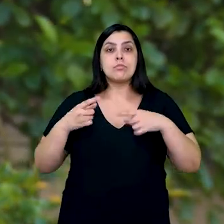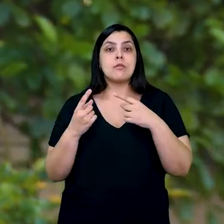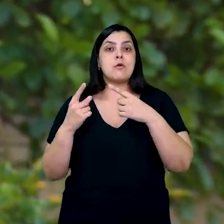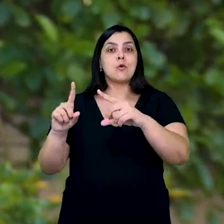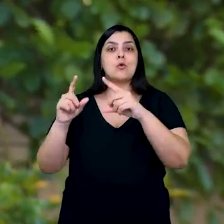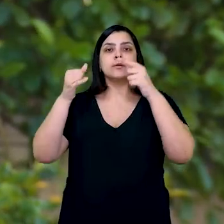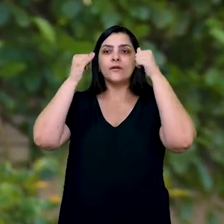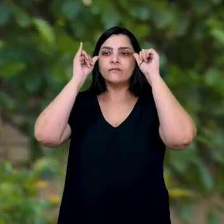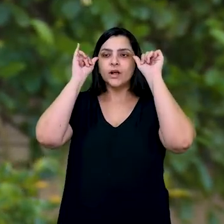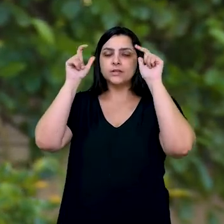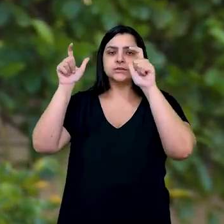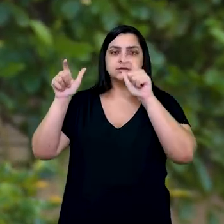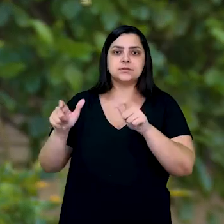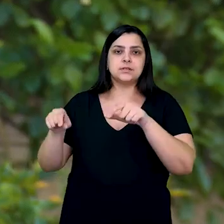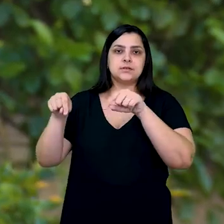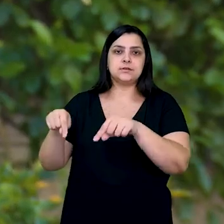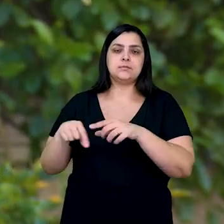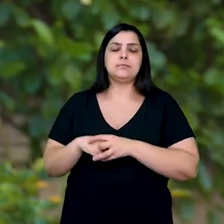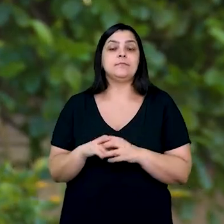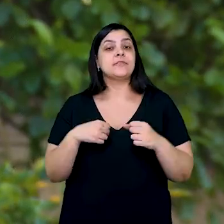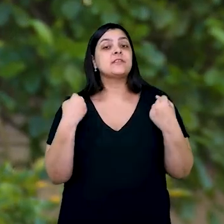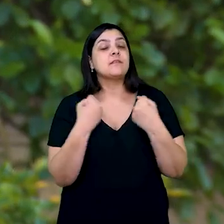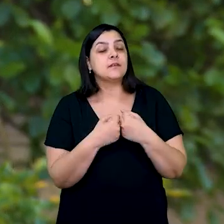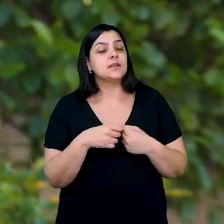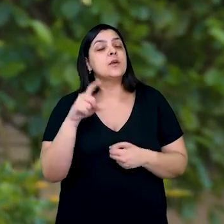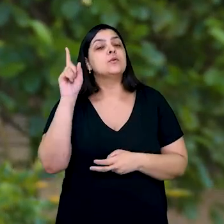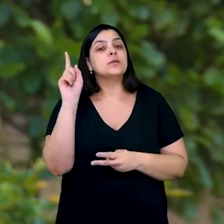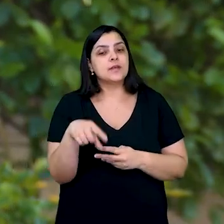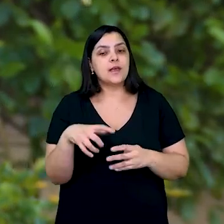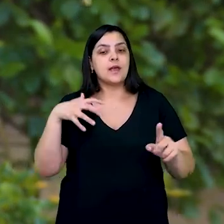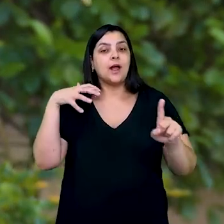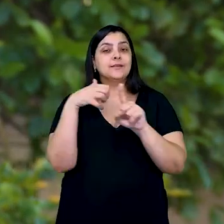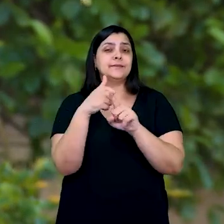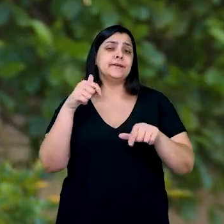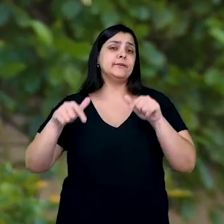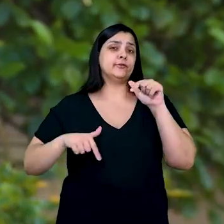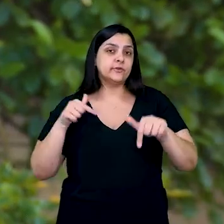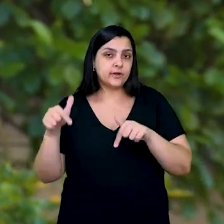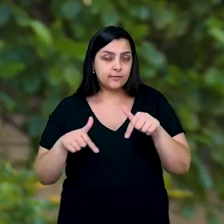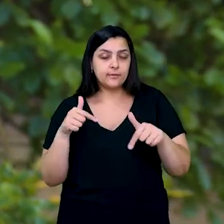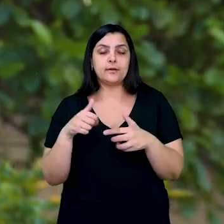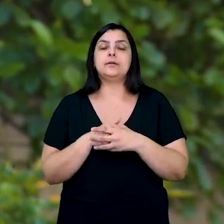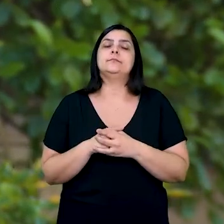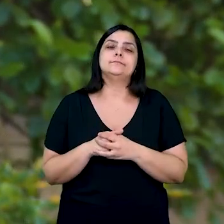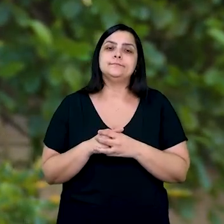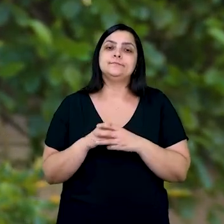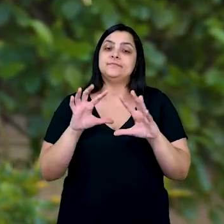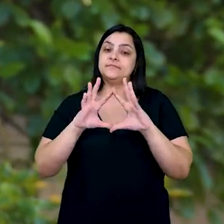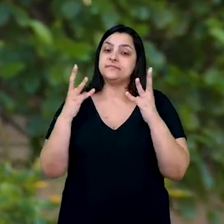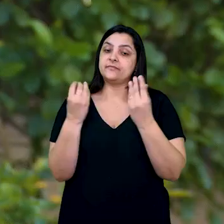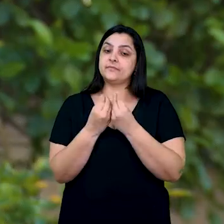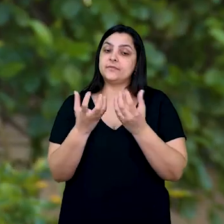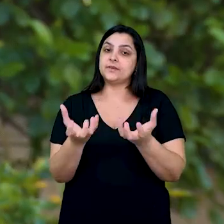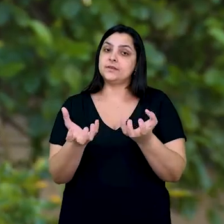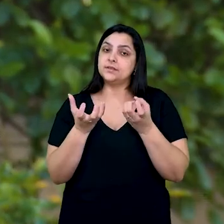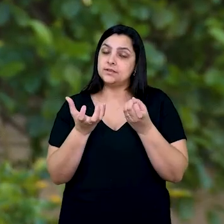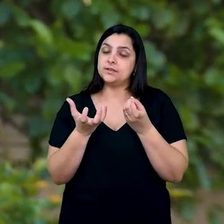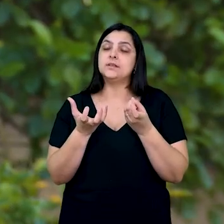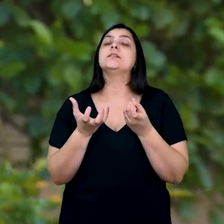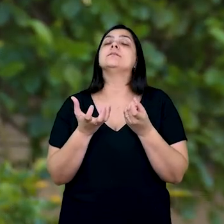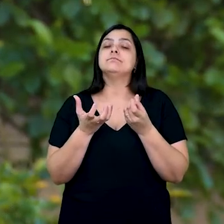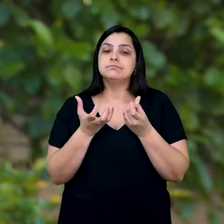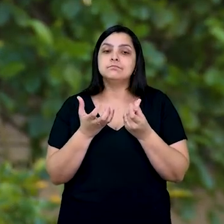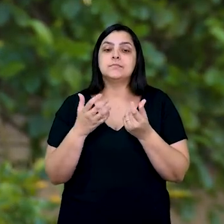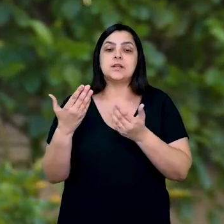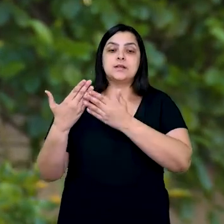morais contra a fazenda e defenderam que o caso se enquadrava em acidente de trabalho. Os familiares